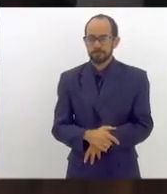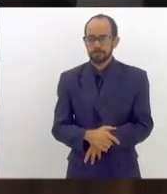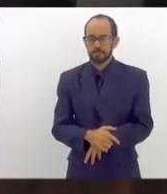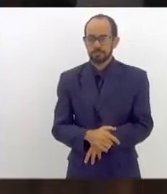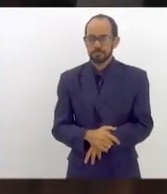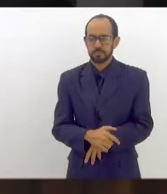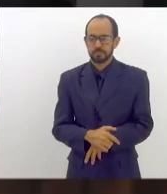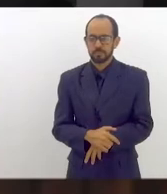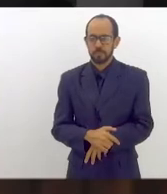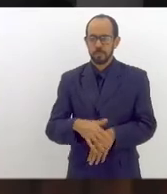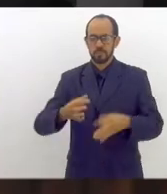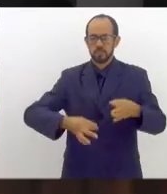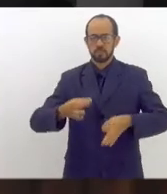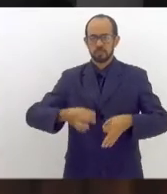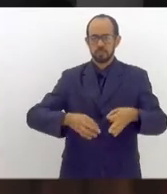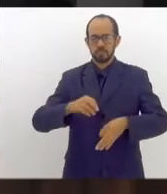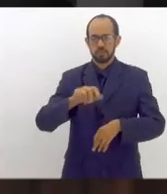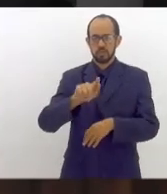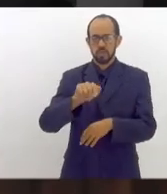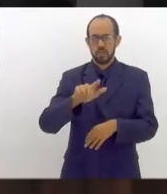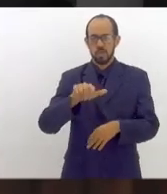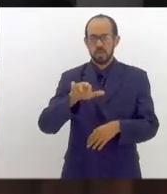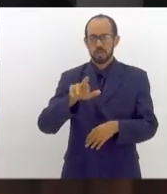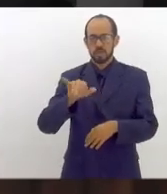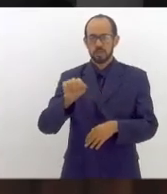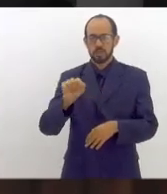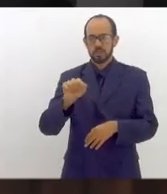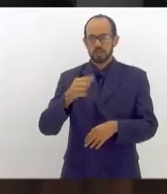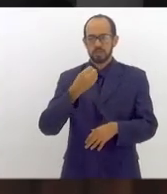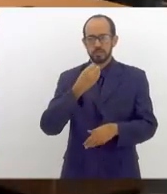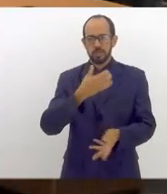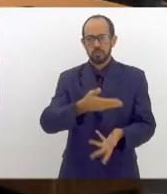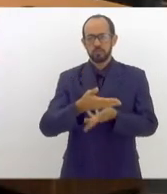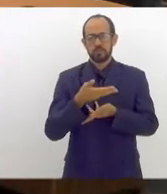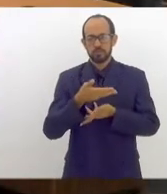Nossa juíza Glória Heloísa Lima seja bem-vinda